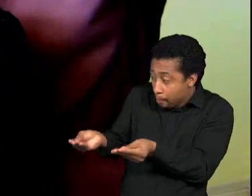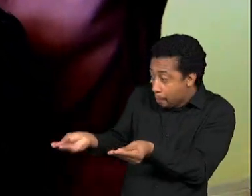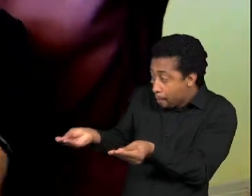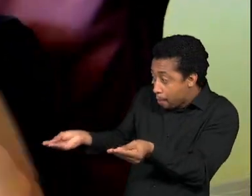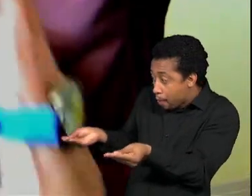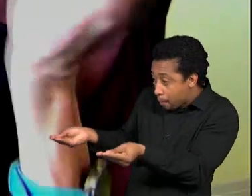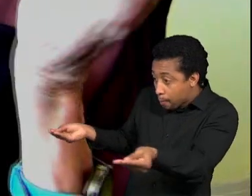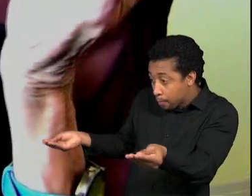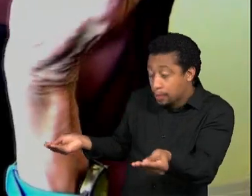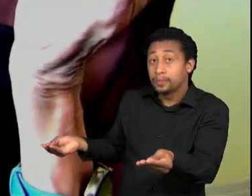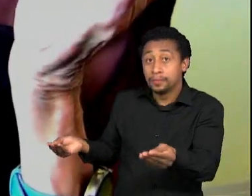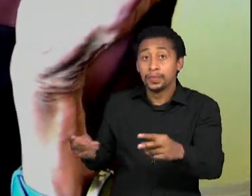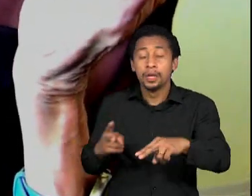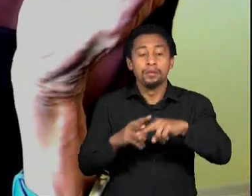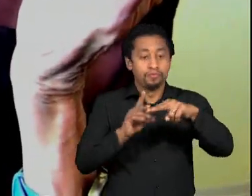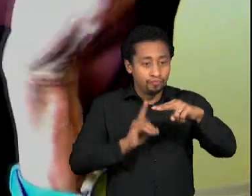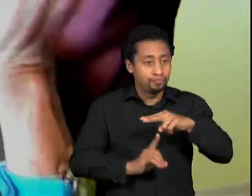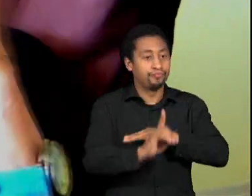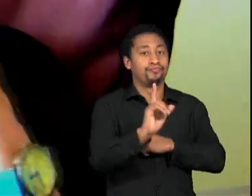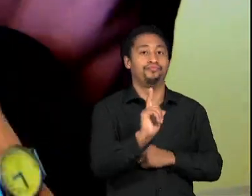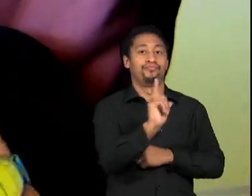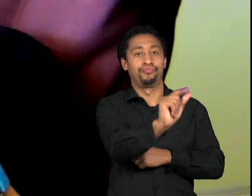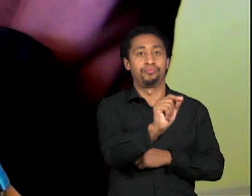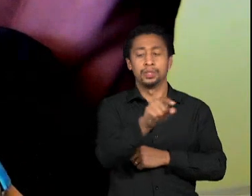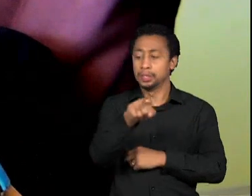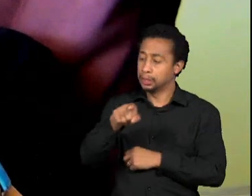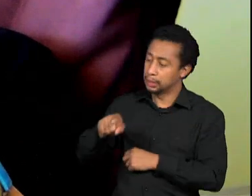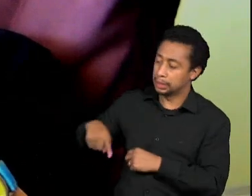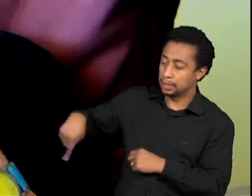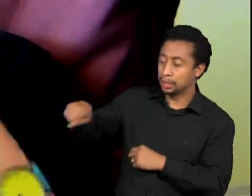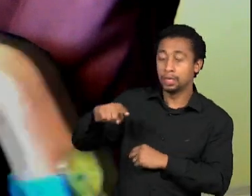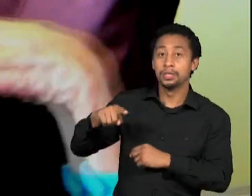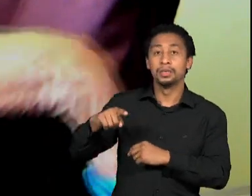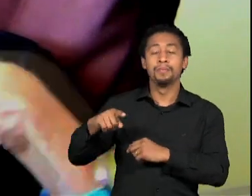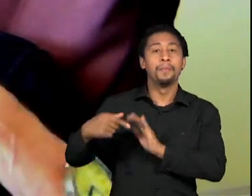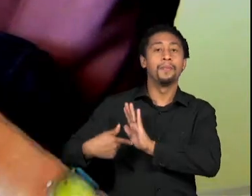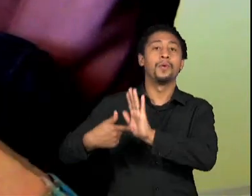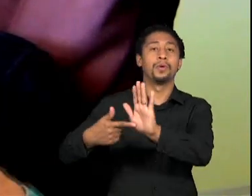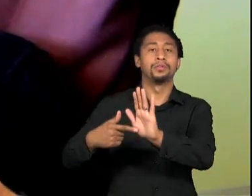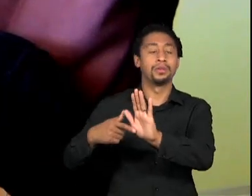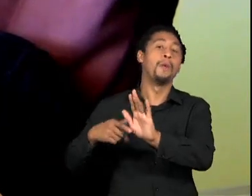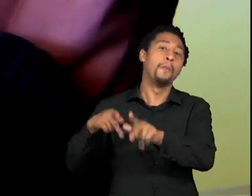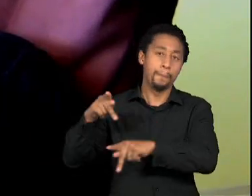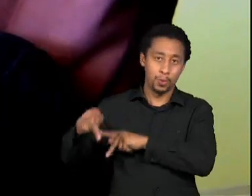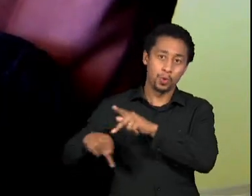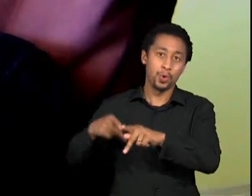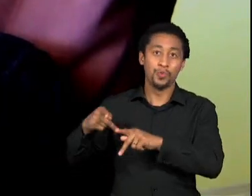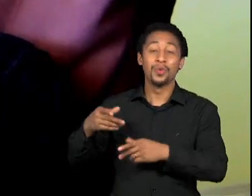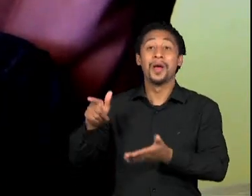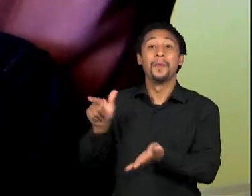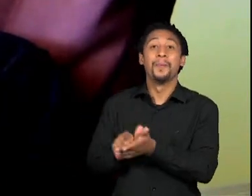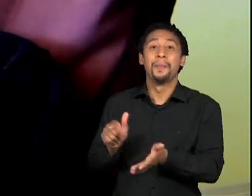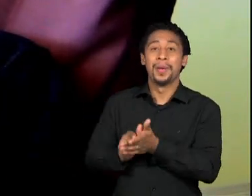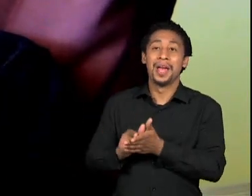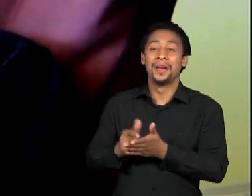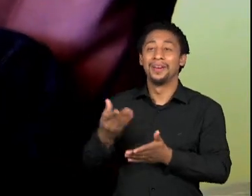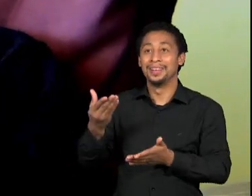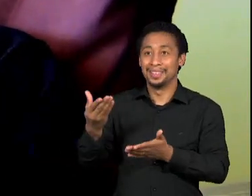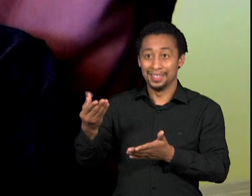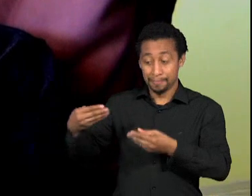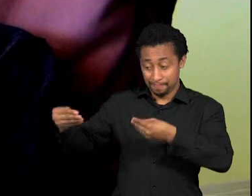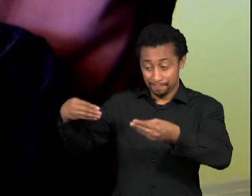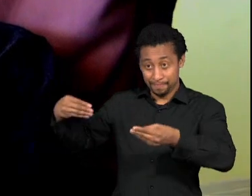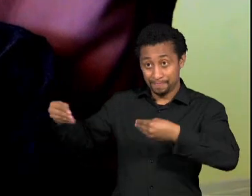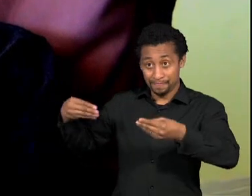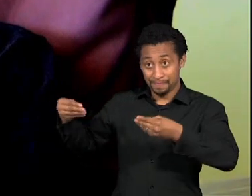que simbolizam o povo, e os presos enfiam os folhetos dados